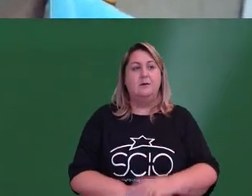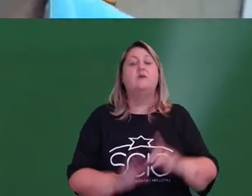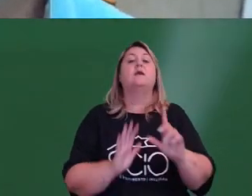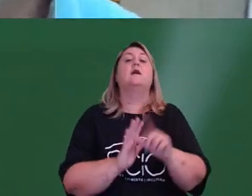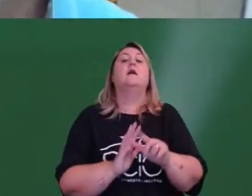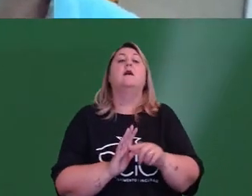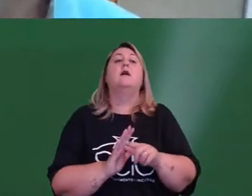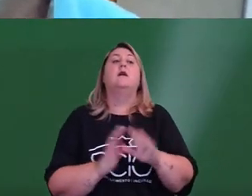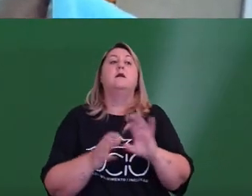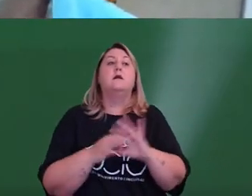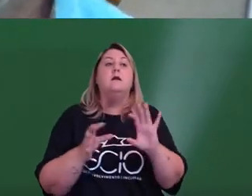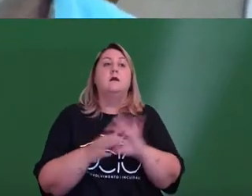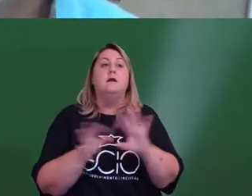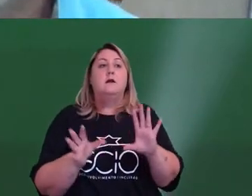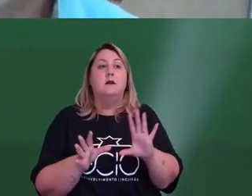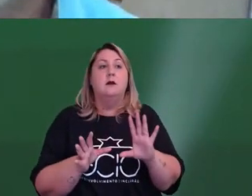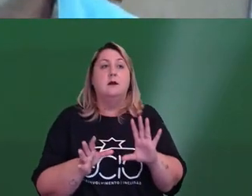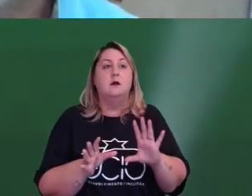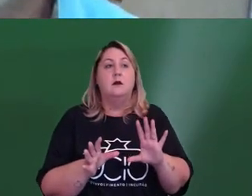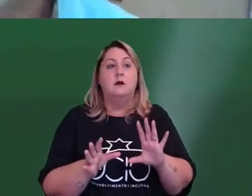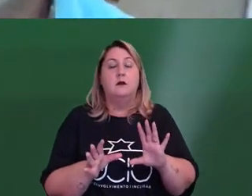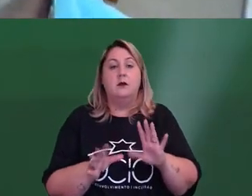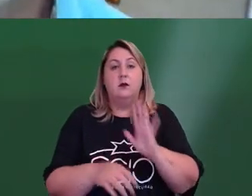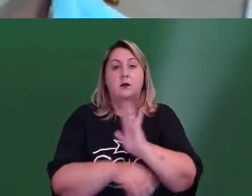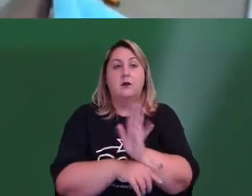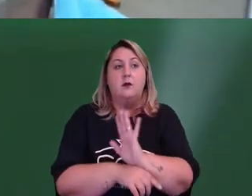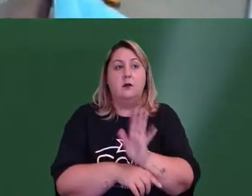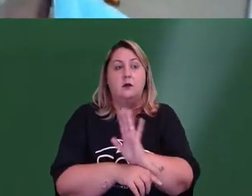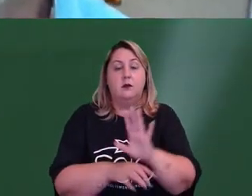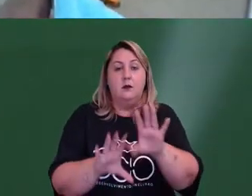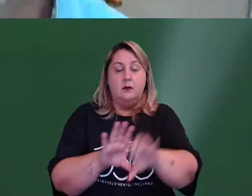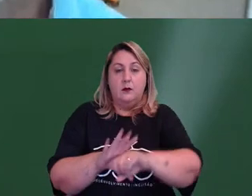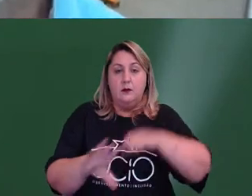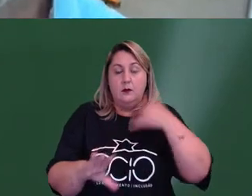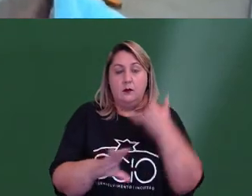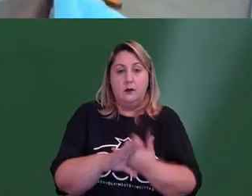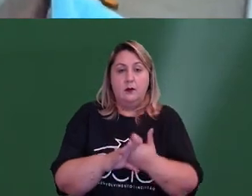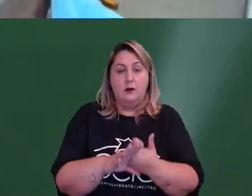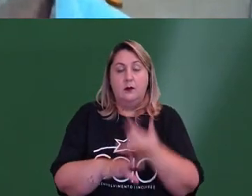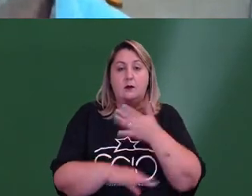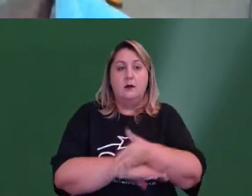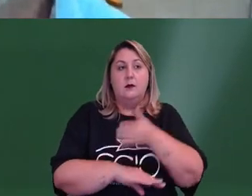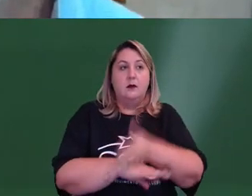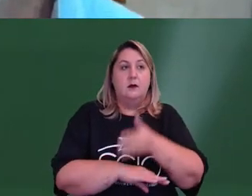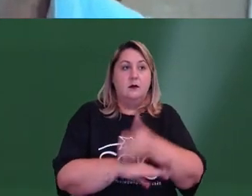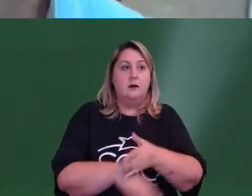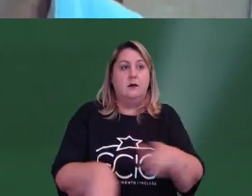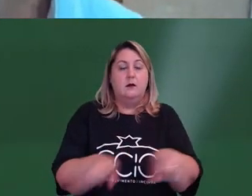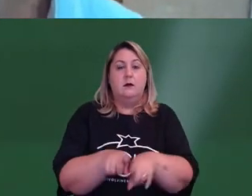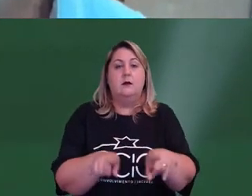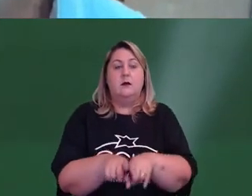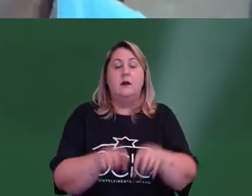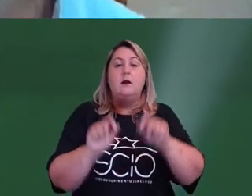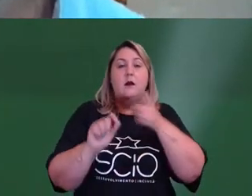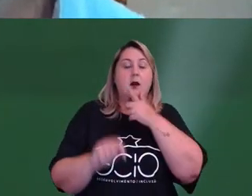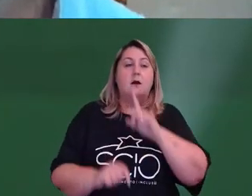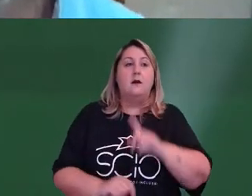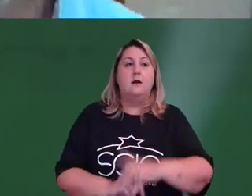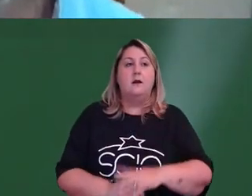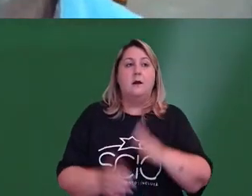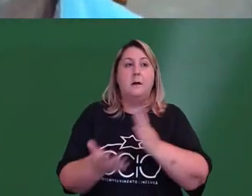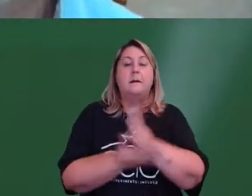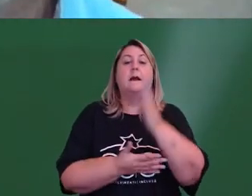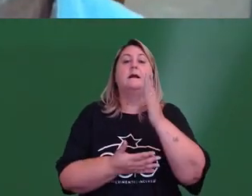gente vai disponibilizar, inclusive, o vídeo no YouTube para as pessoas acessarem também. Então, acho que a gente vai conseguir